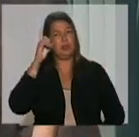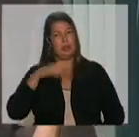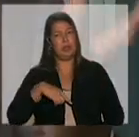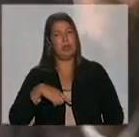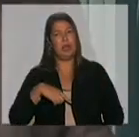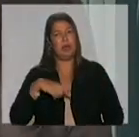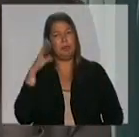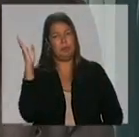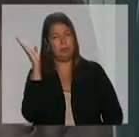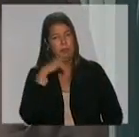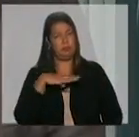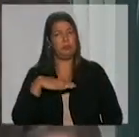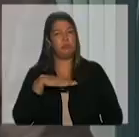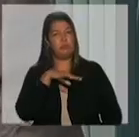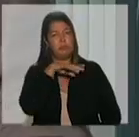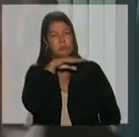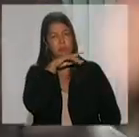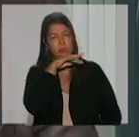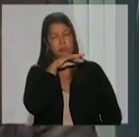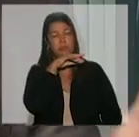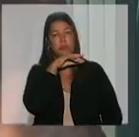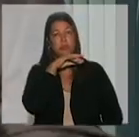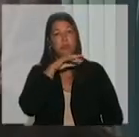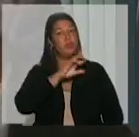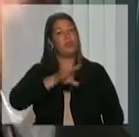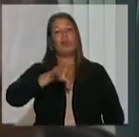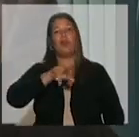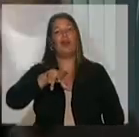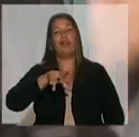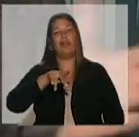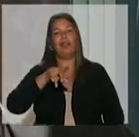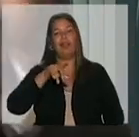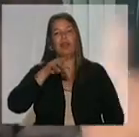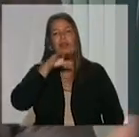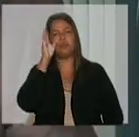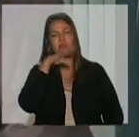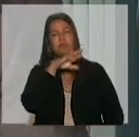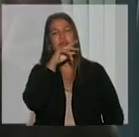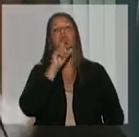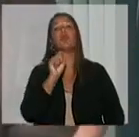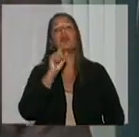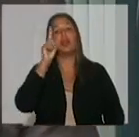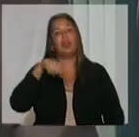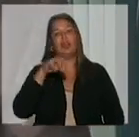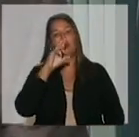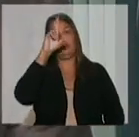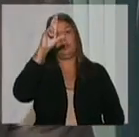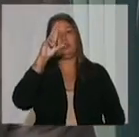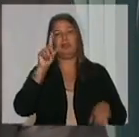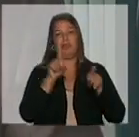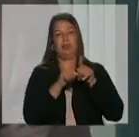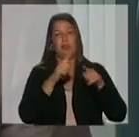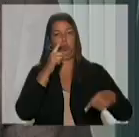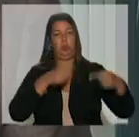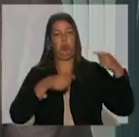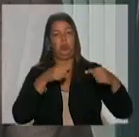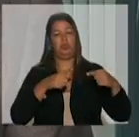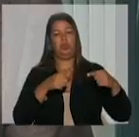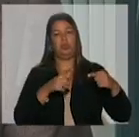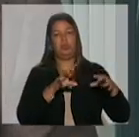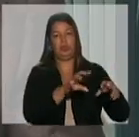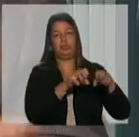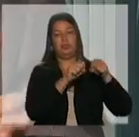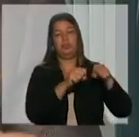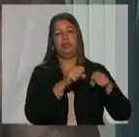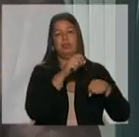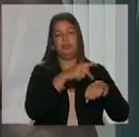vilão da história. O vilão é o dono da empreiteira, o vilão são os políticos que se apoderaram durante 13 anos da Petrobras. Esse é o vilão da